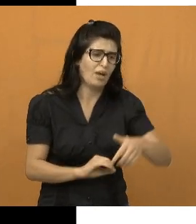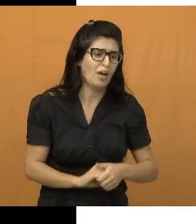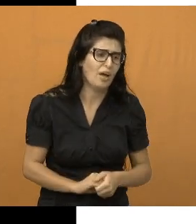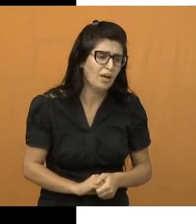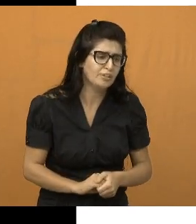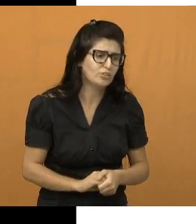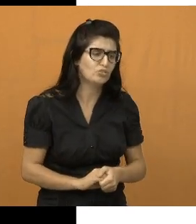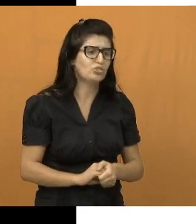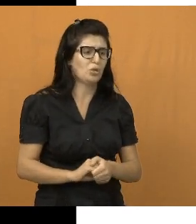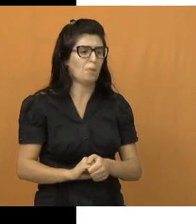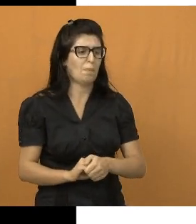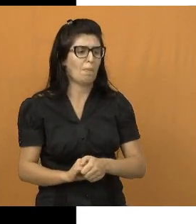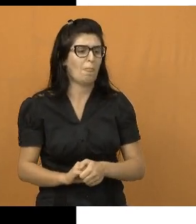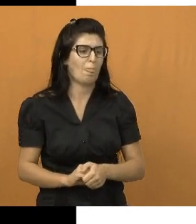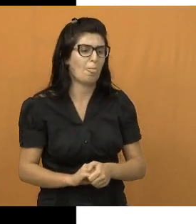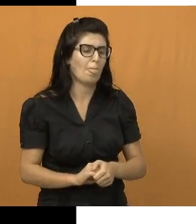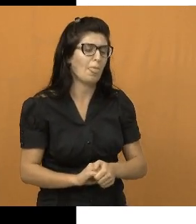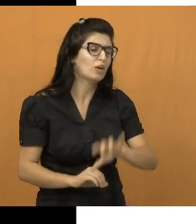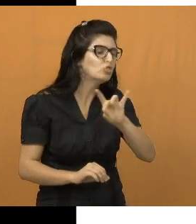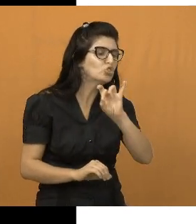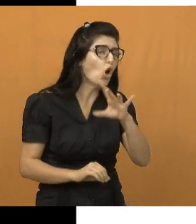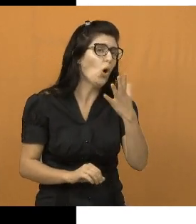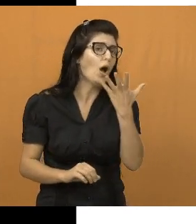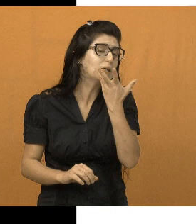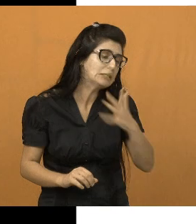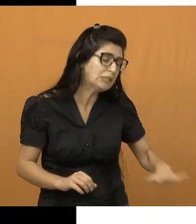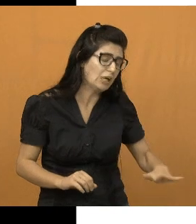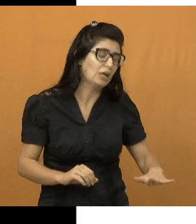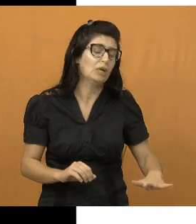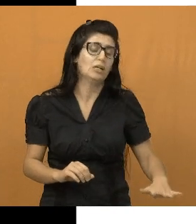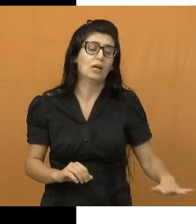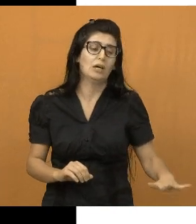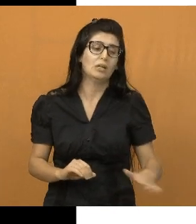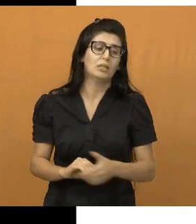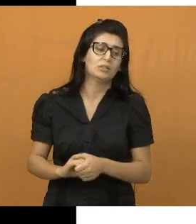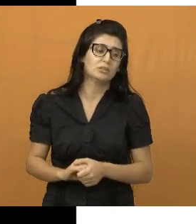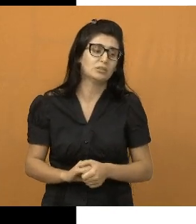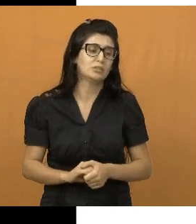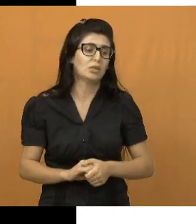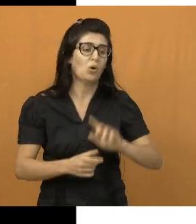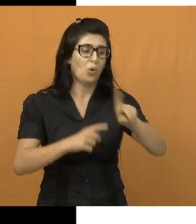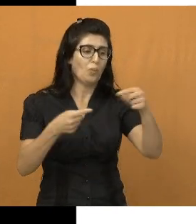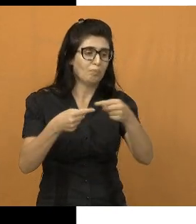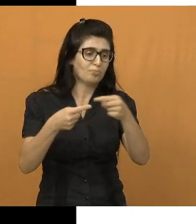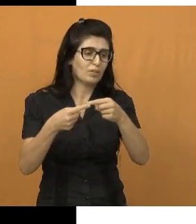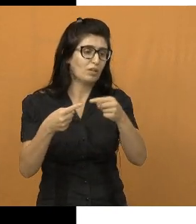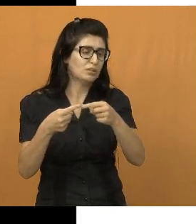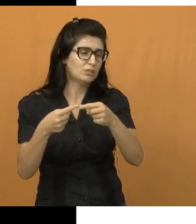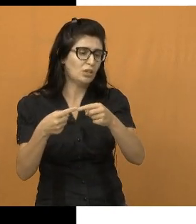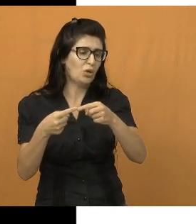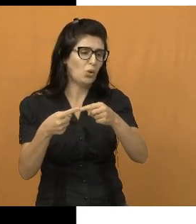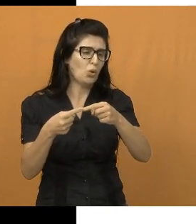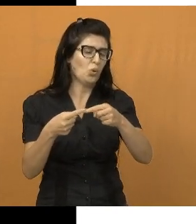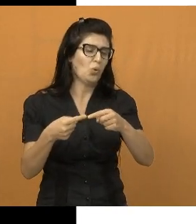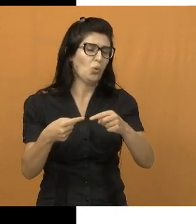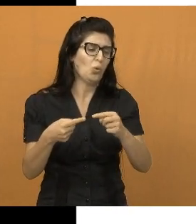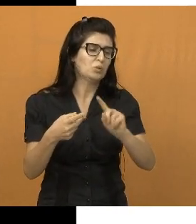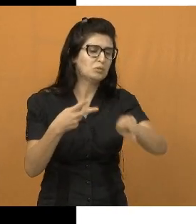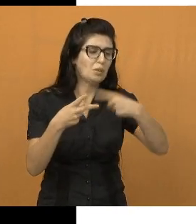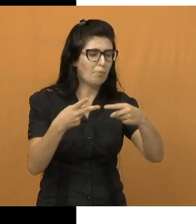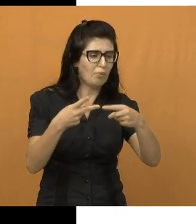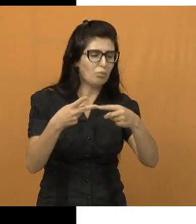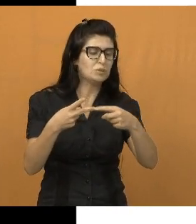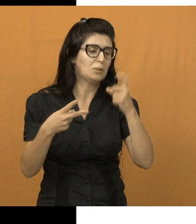referimos, apenas atendimento infantil, a Unidade de Saúde do Parque Meia Lua, Santa Casa